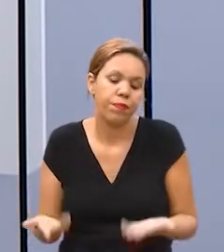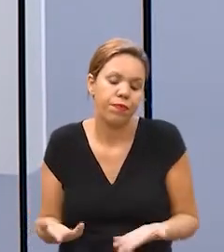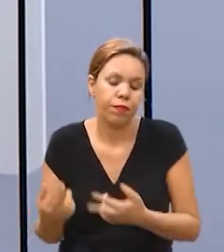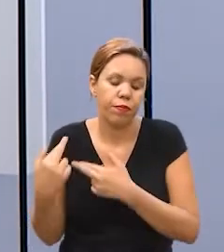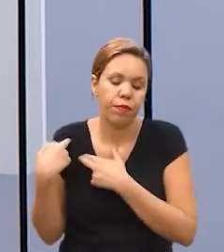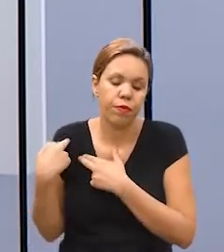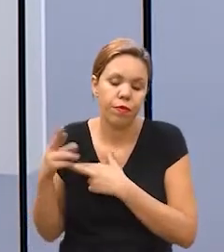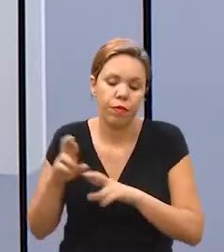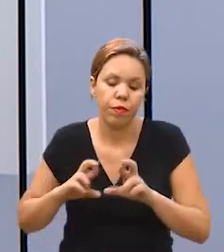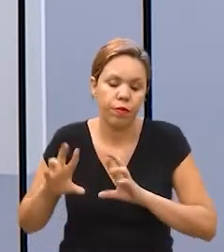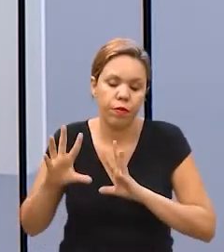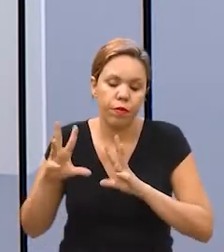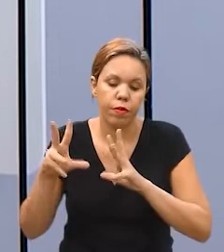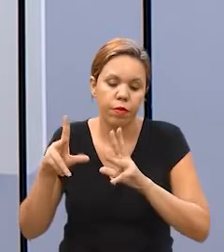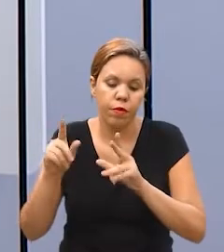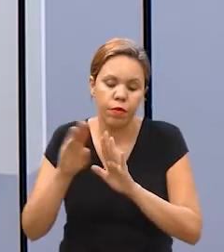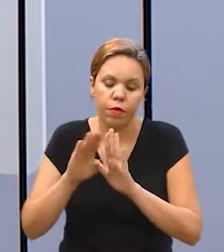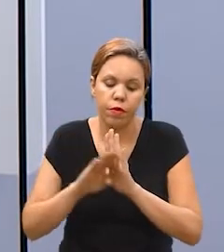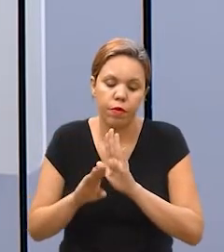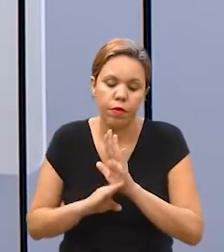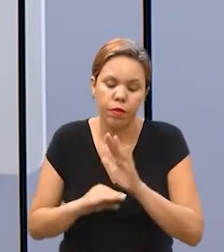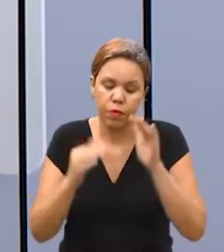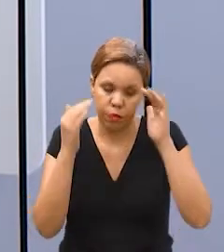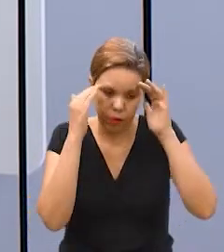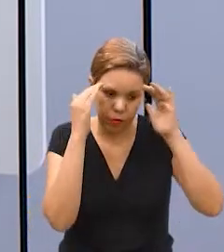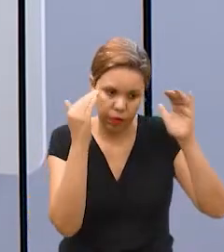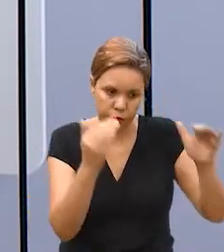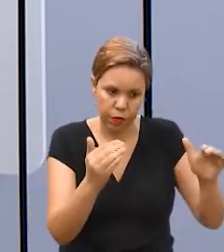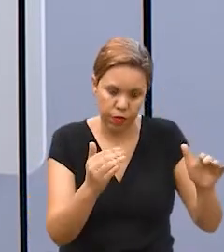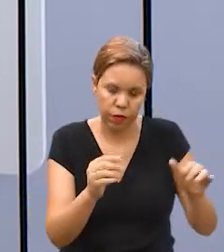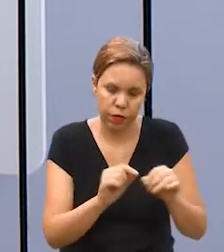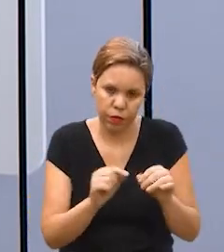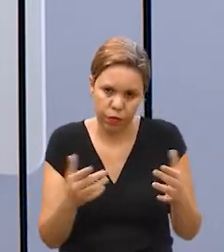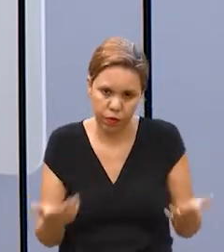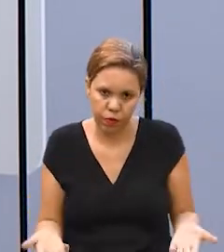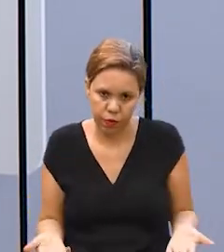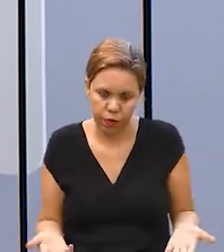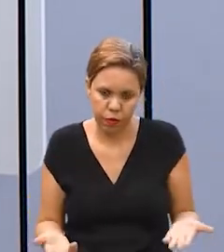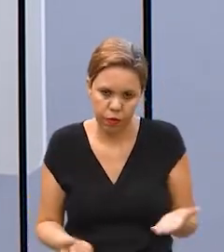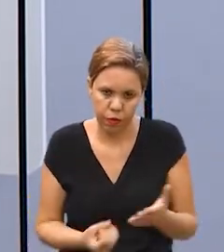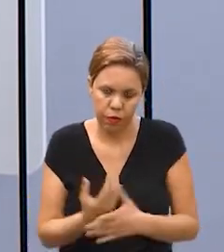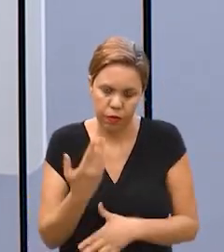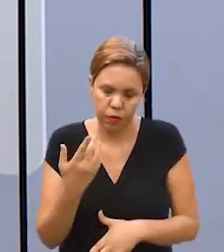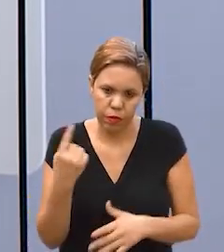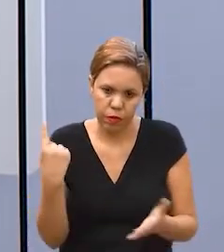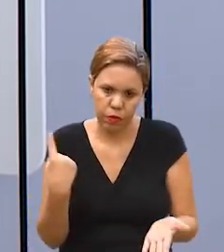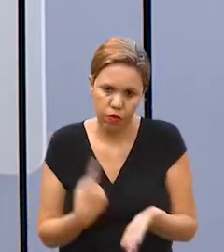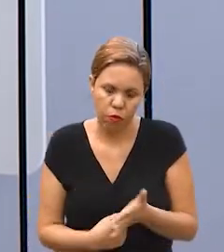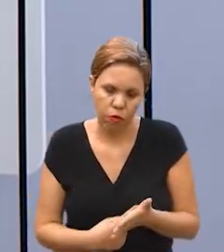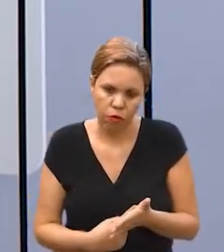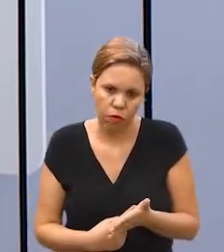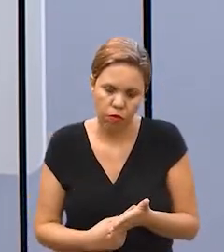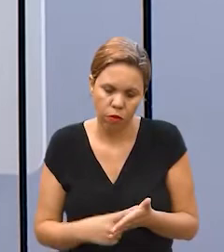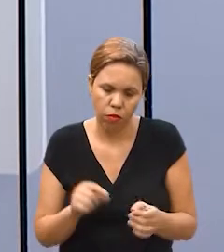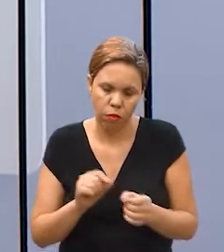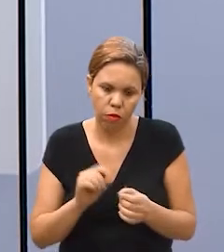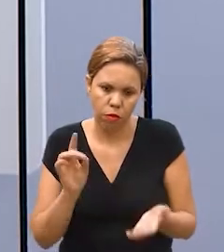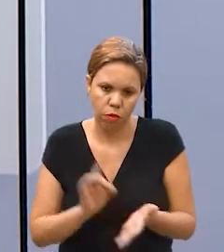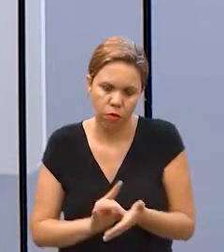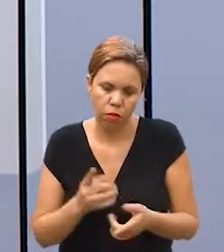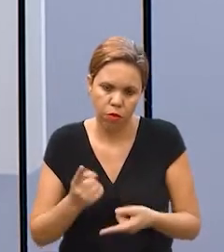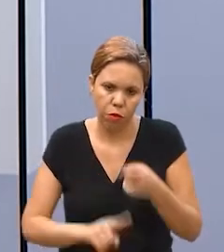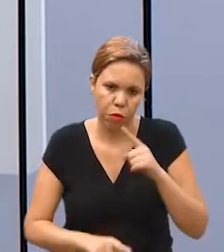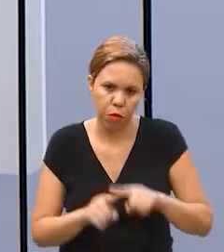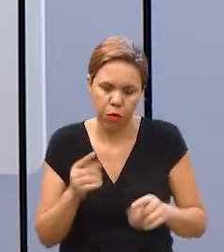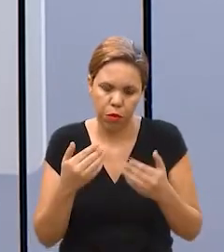medidas. Verificar se todas as medidas que podem ser tomadas estão sendo tomadas. Se esse compromisso, por exemplo, que foi